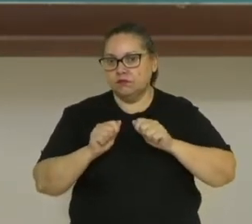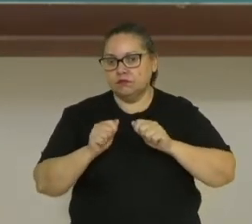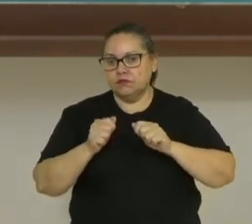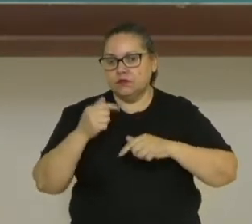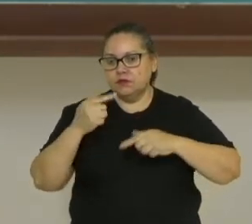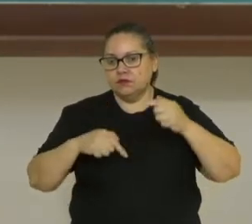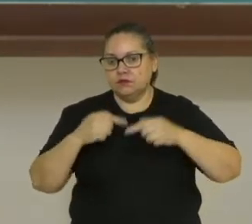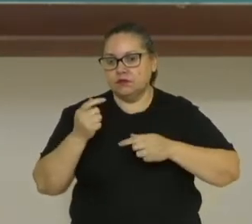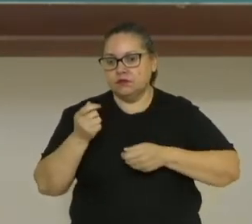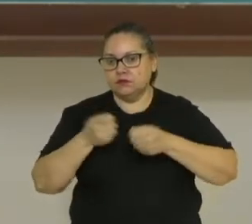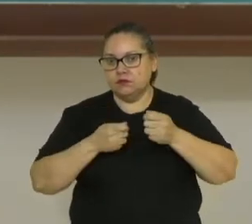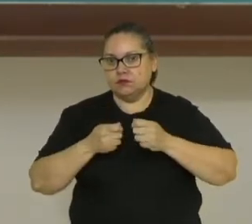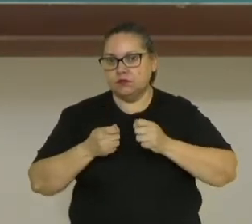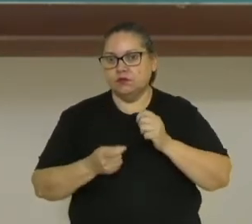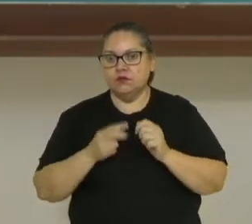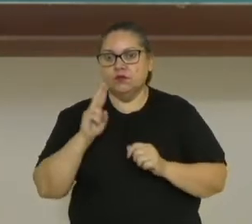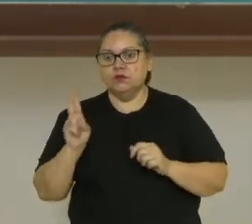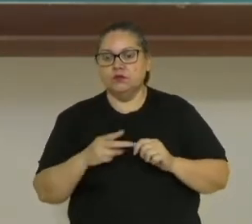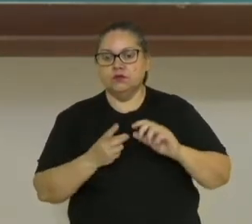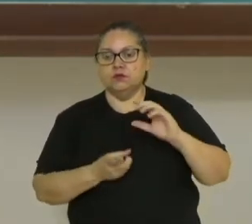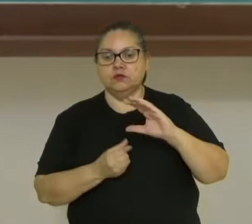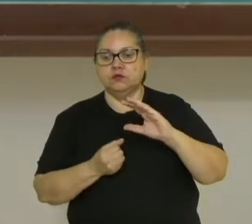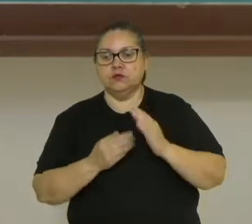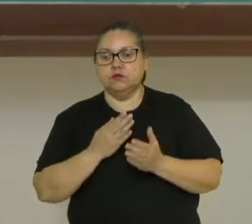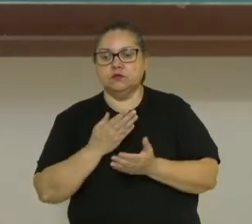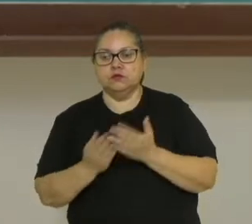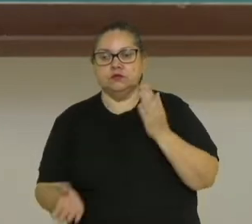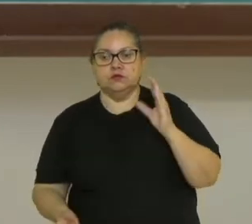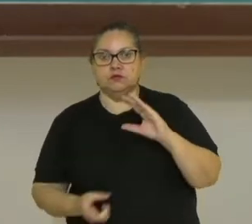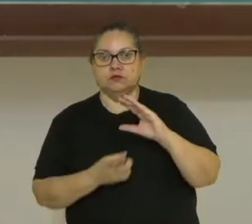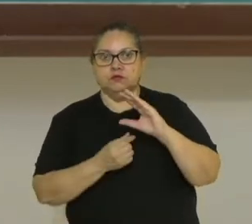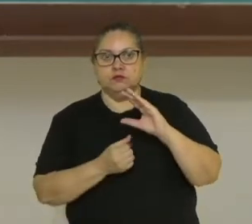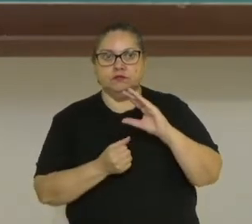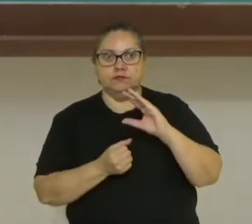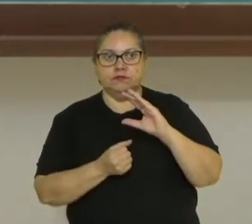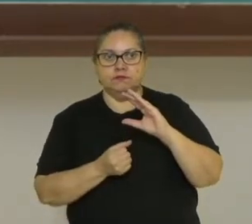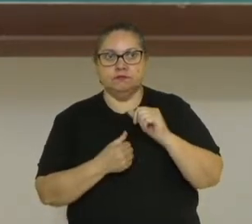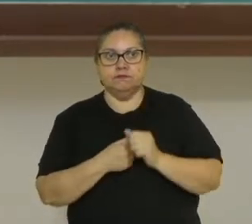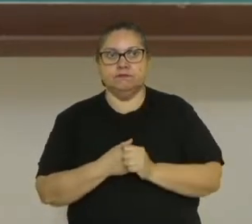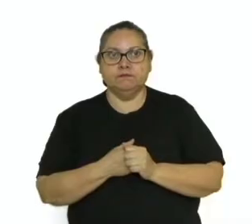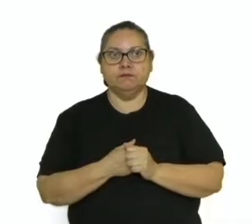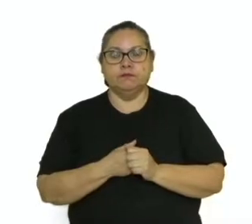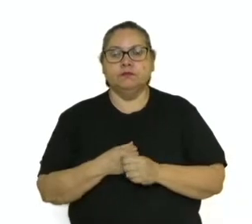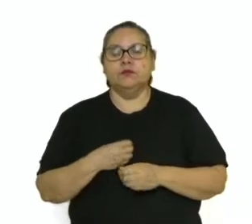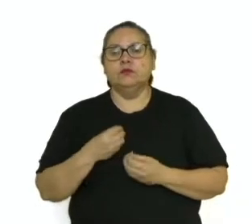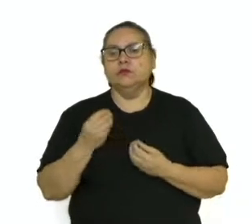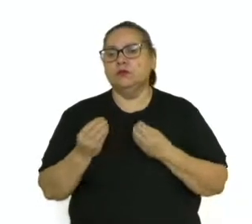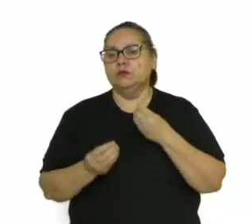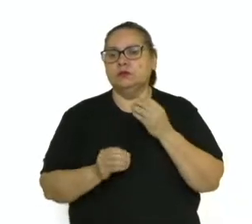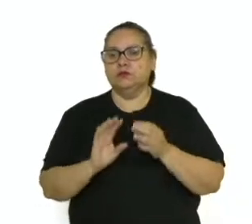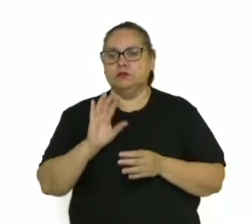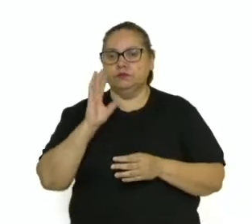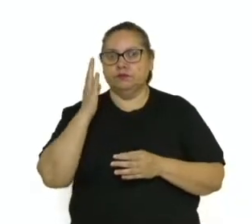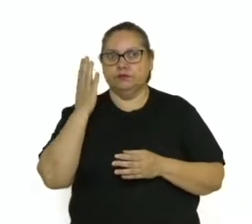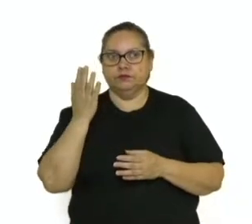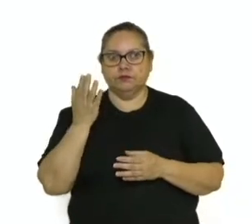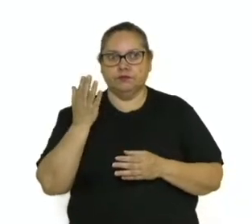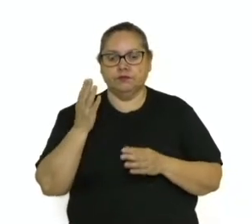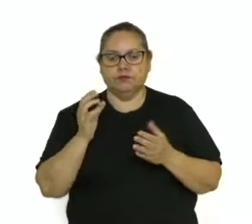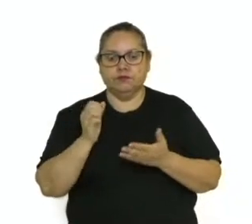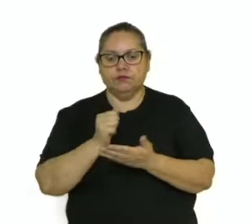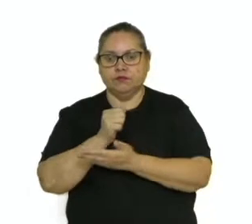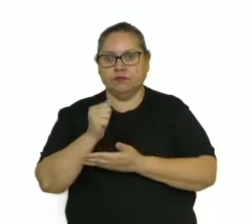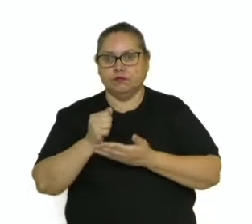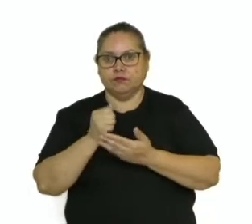que use dinheiro não foge do capitalismo. Bem, como funciona? A base